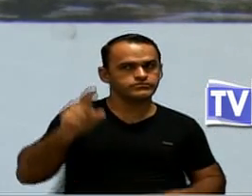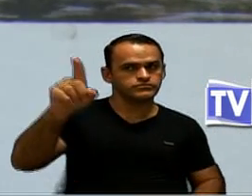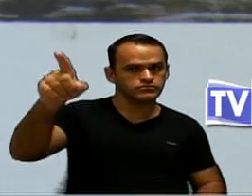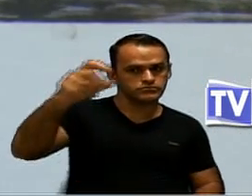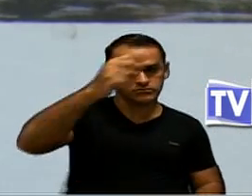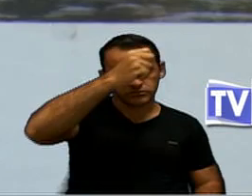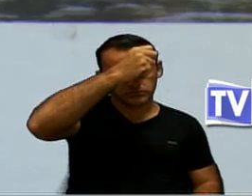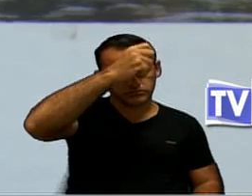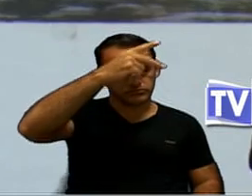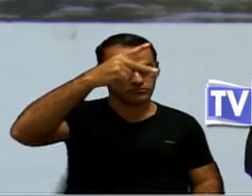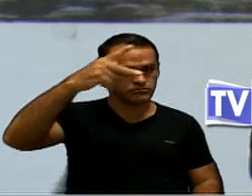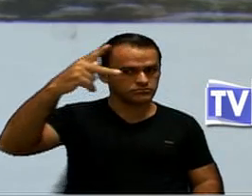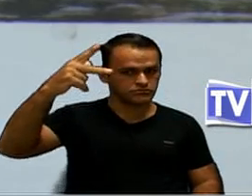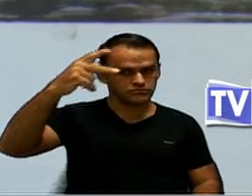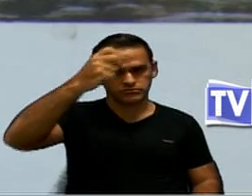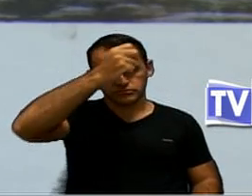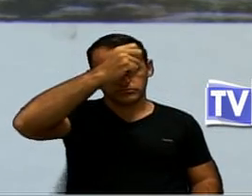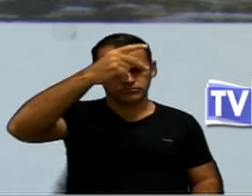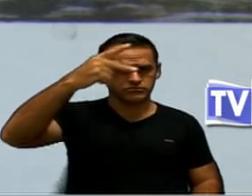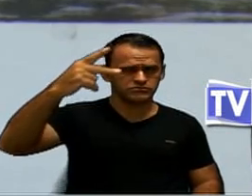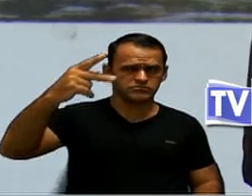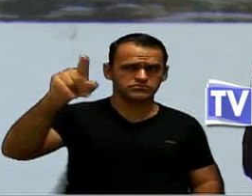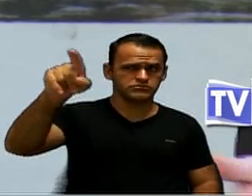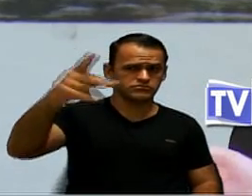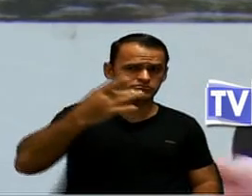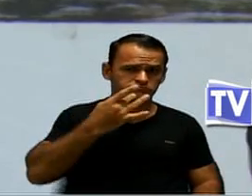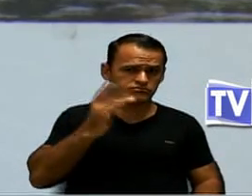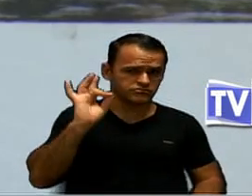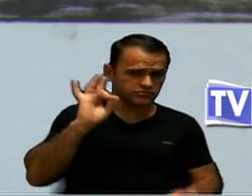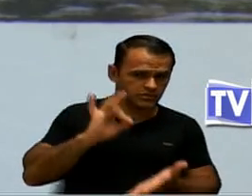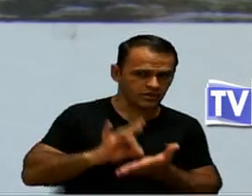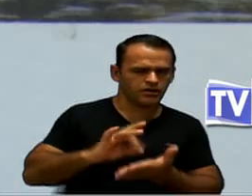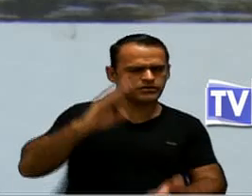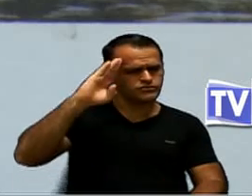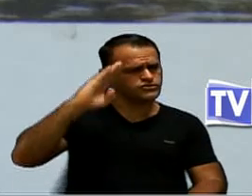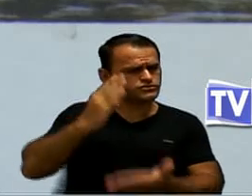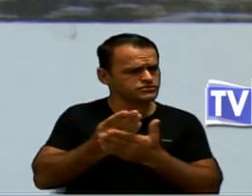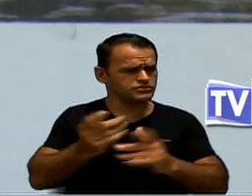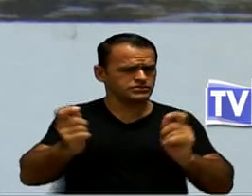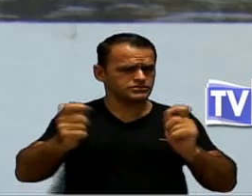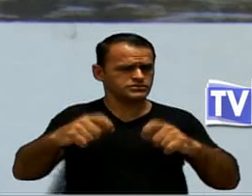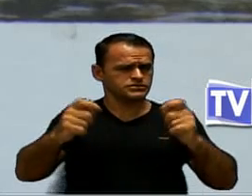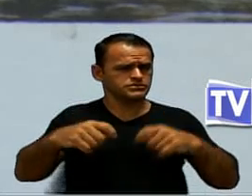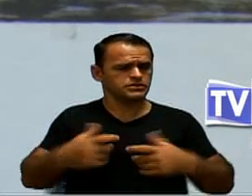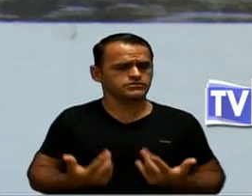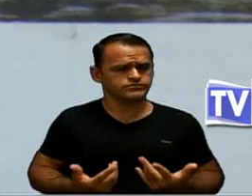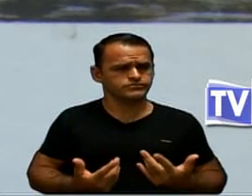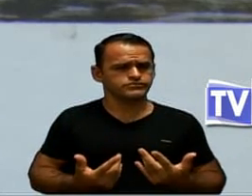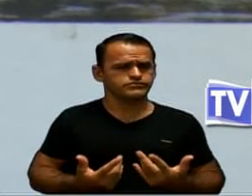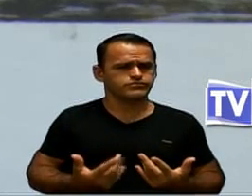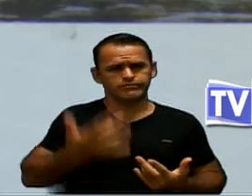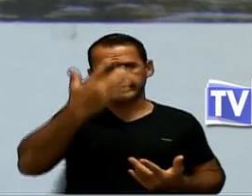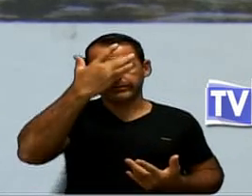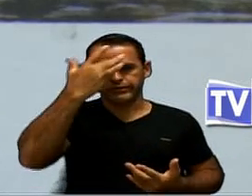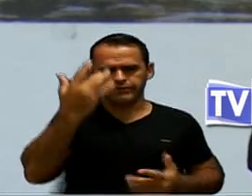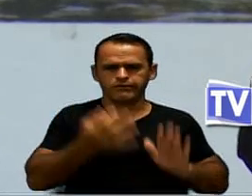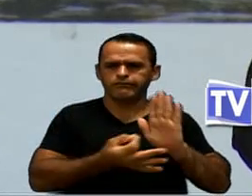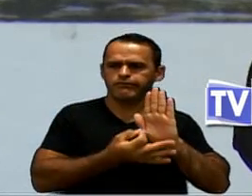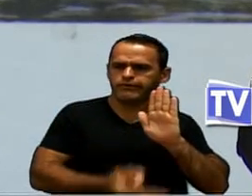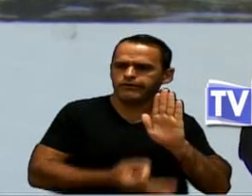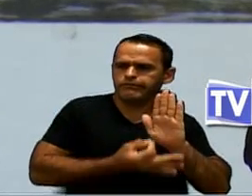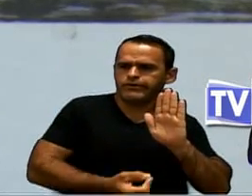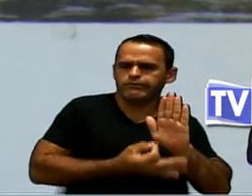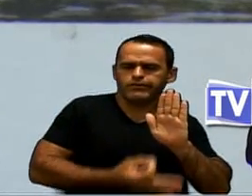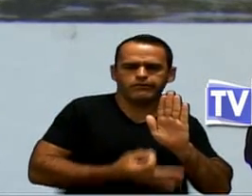palavra do executivo, do vereador, da comissão em si. Tá? É muita gente dando palpite e pouca